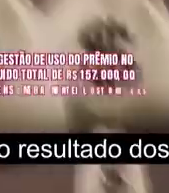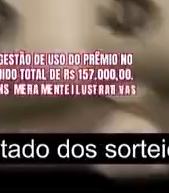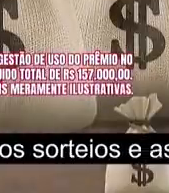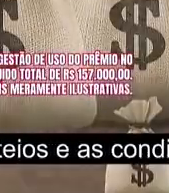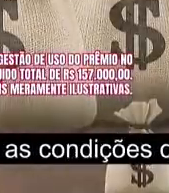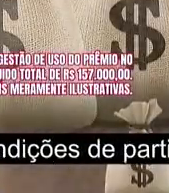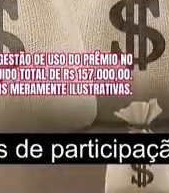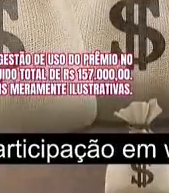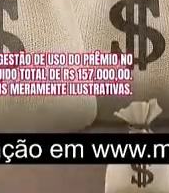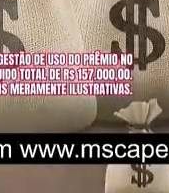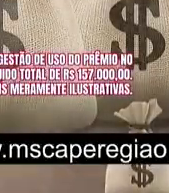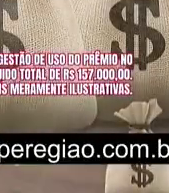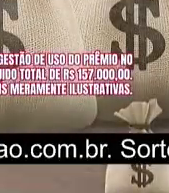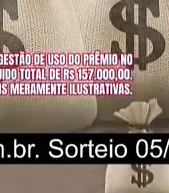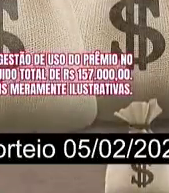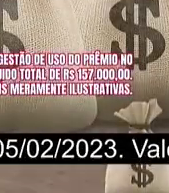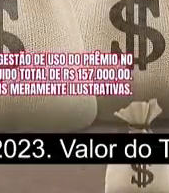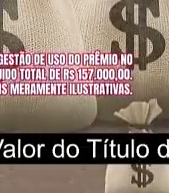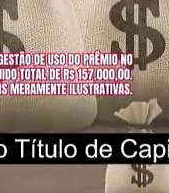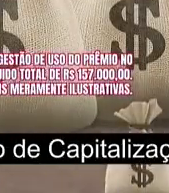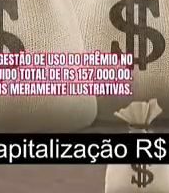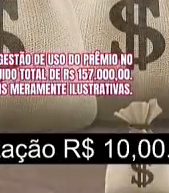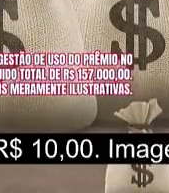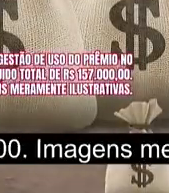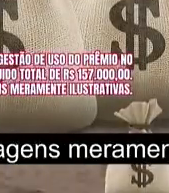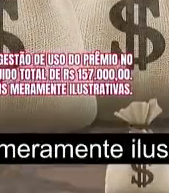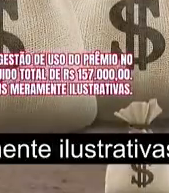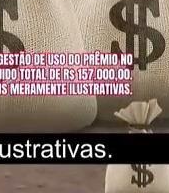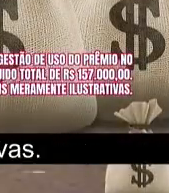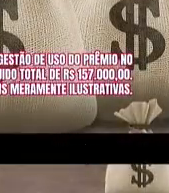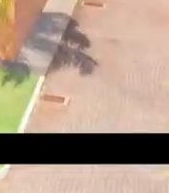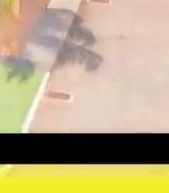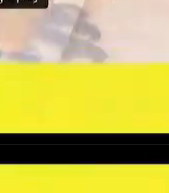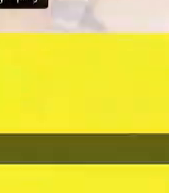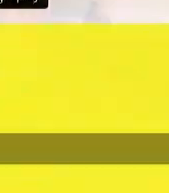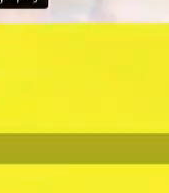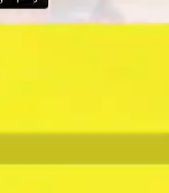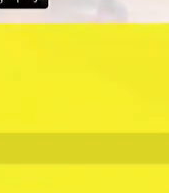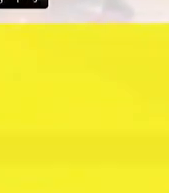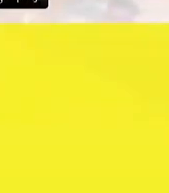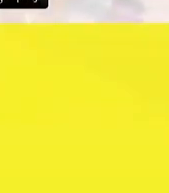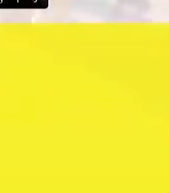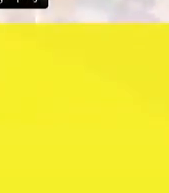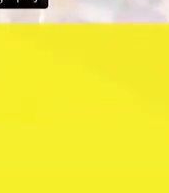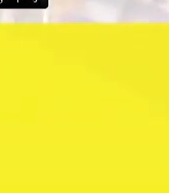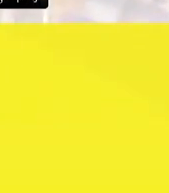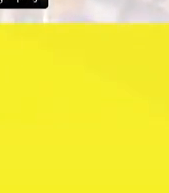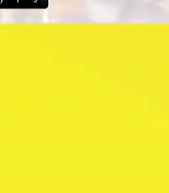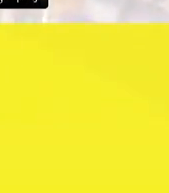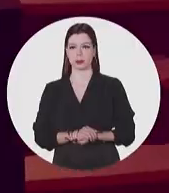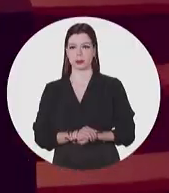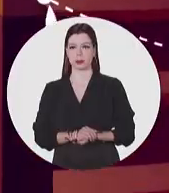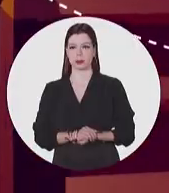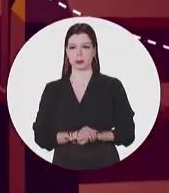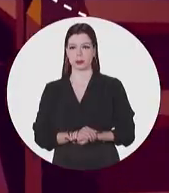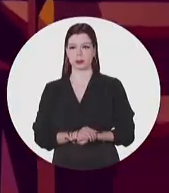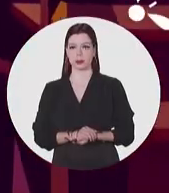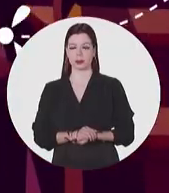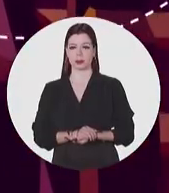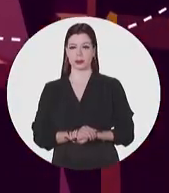uma Tracker mais R$30 mil. Isso mesmo, uma Tracker mais R$30 mil. MS Cap, ajude e concorra.